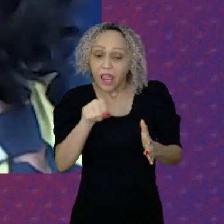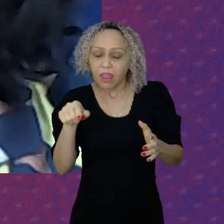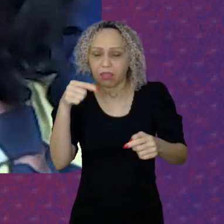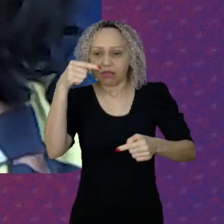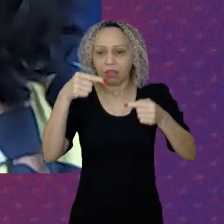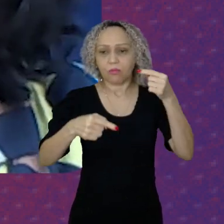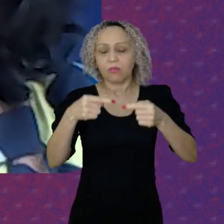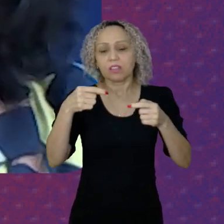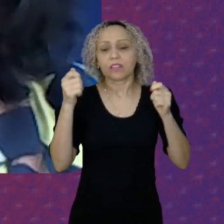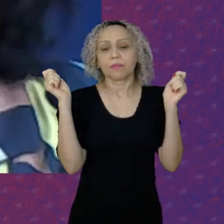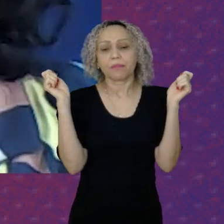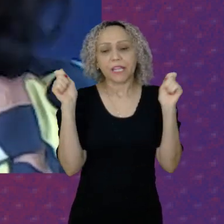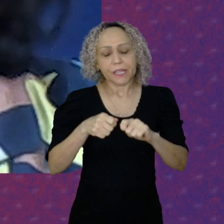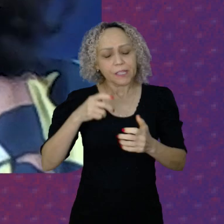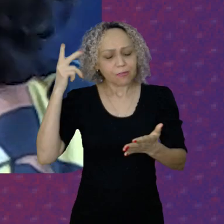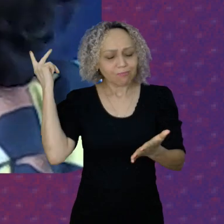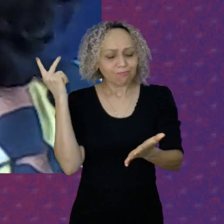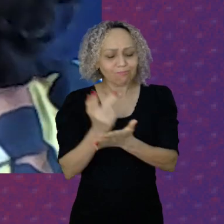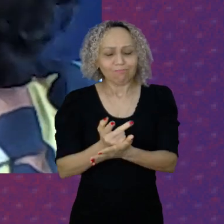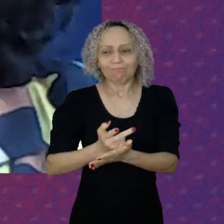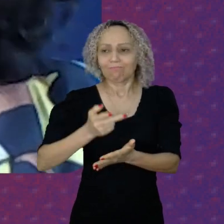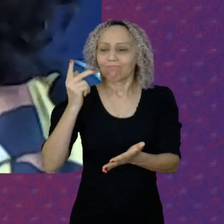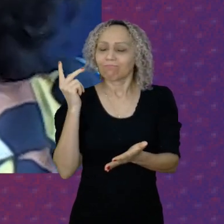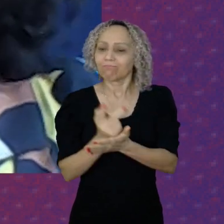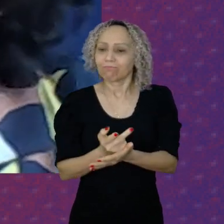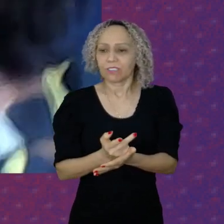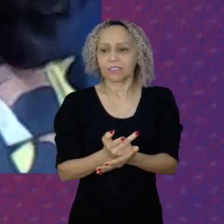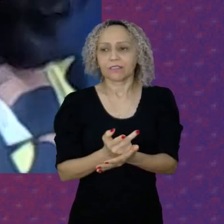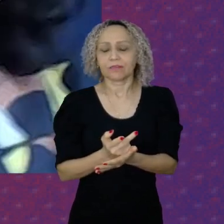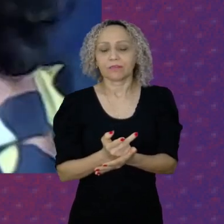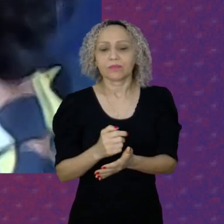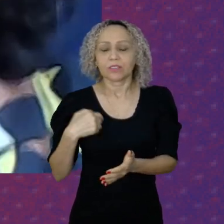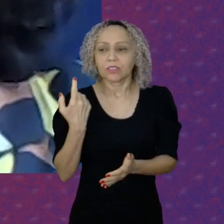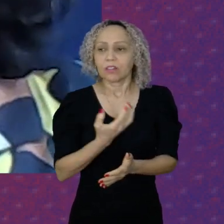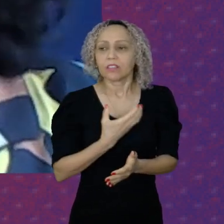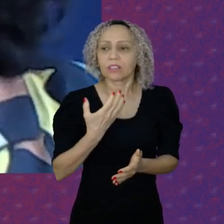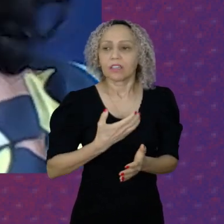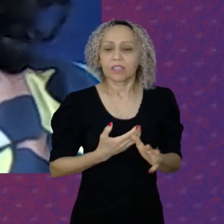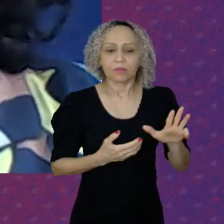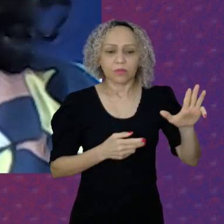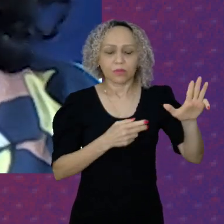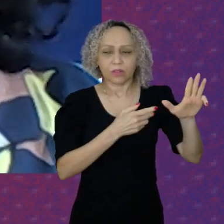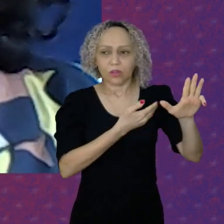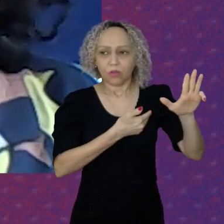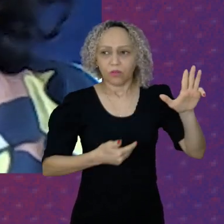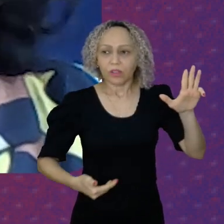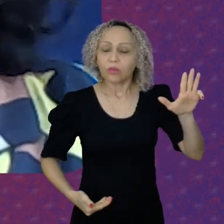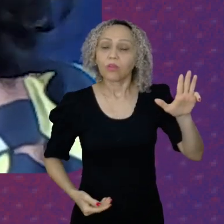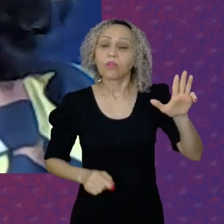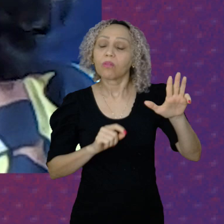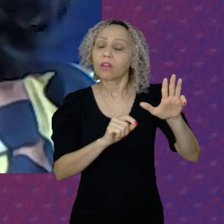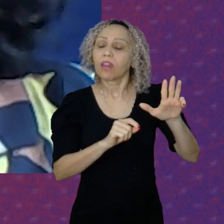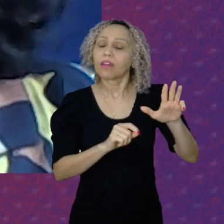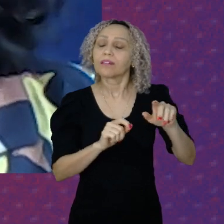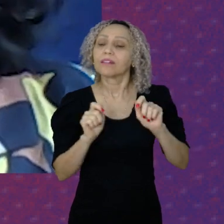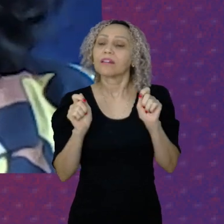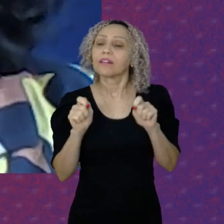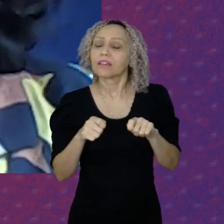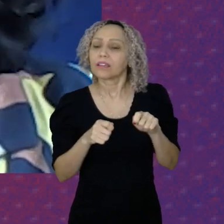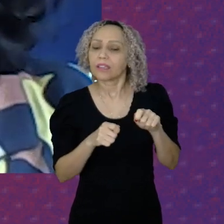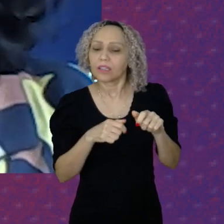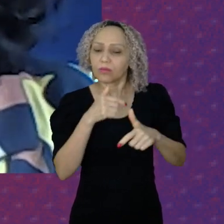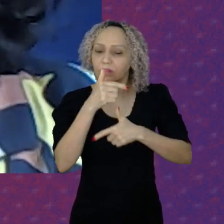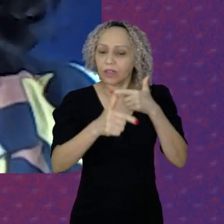o que nós queremos, né, o que o governo Lula quer, a partir, né, dessas ações, é que